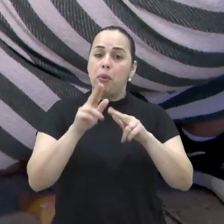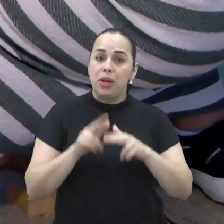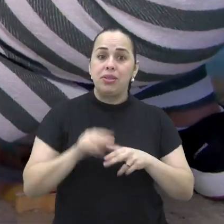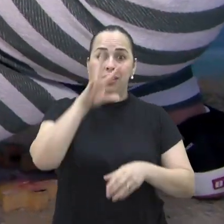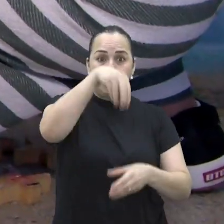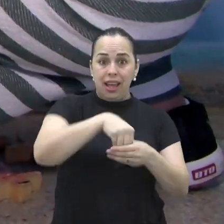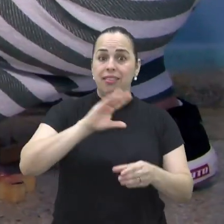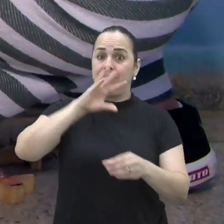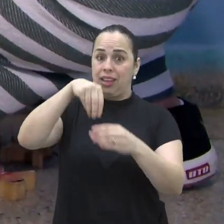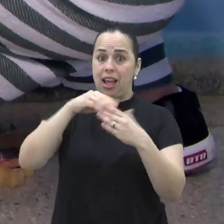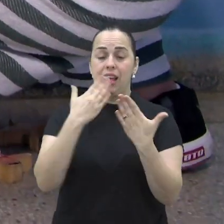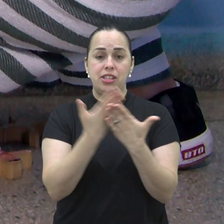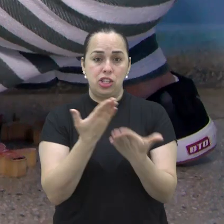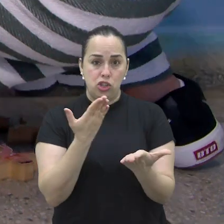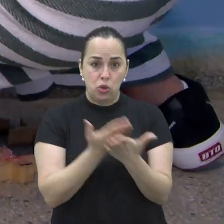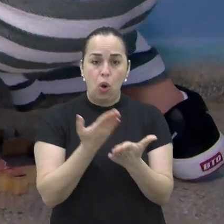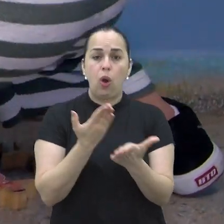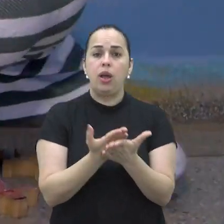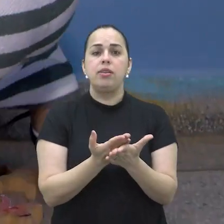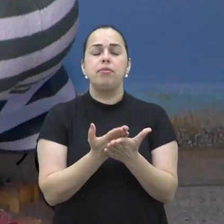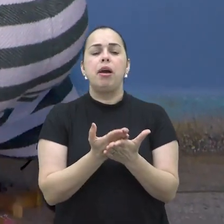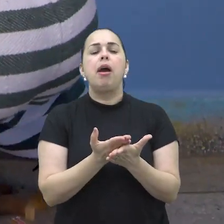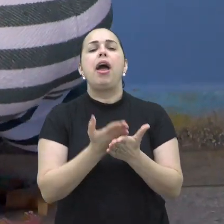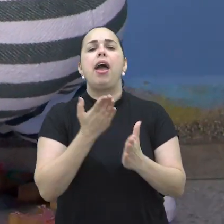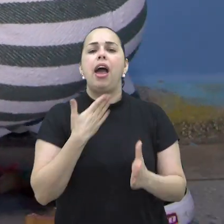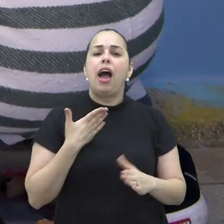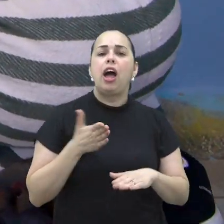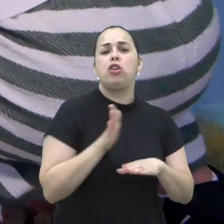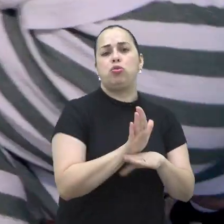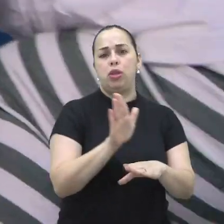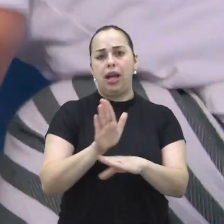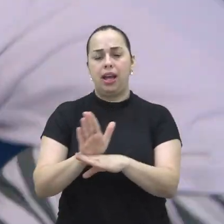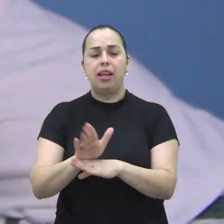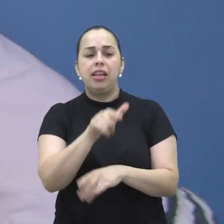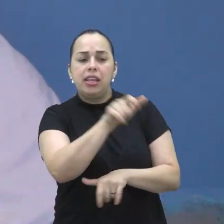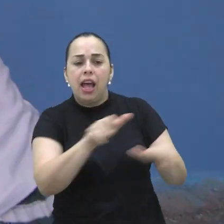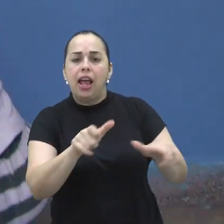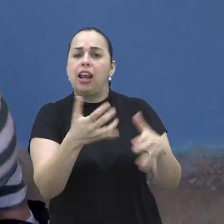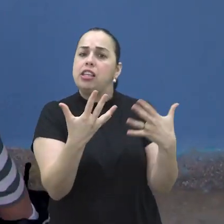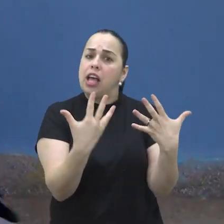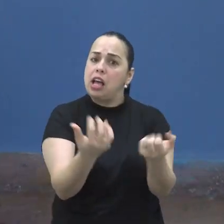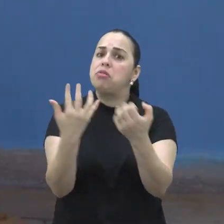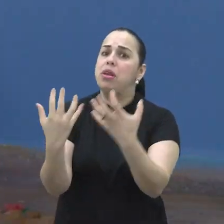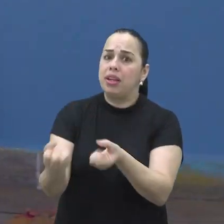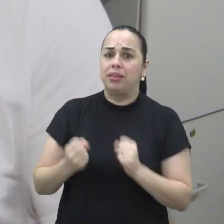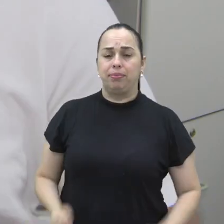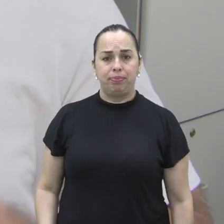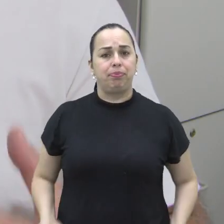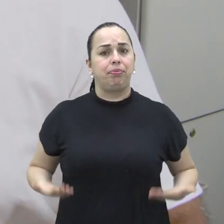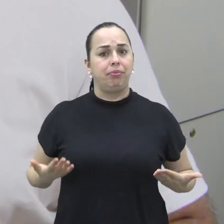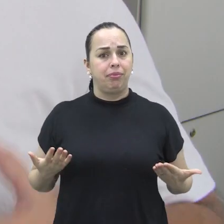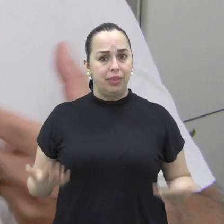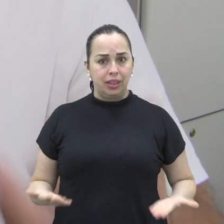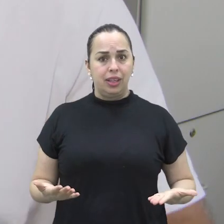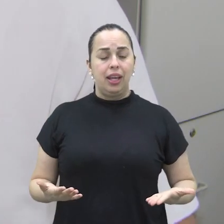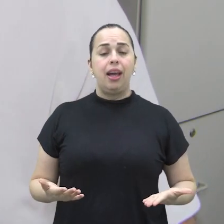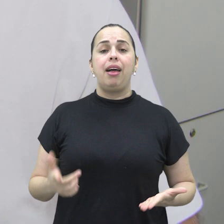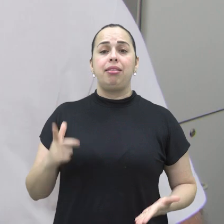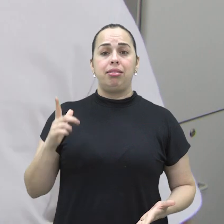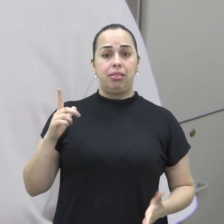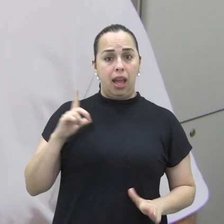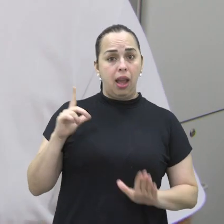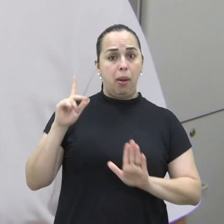escolas poderia facilitar a identificação e a adesão de crianças e jovens. Como já tem